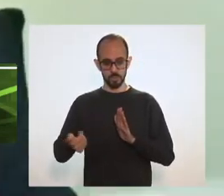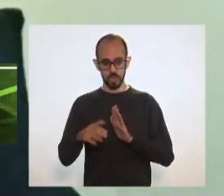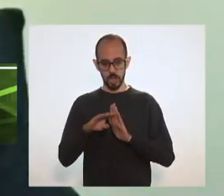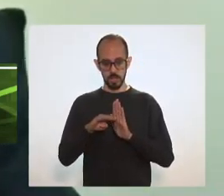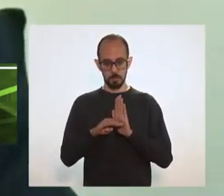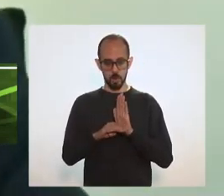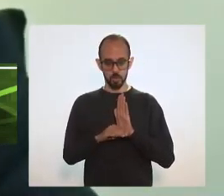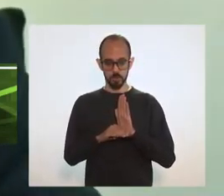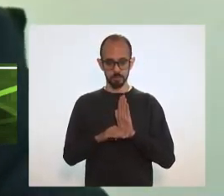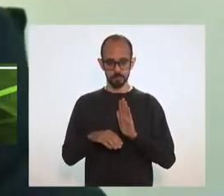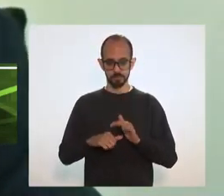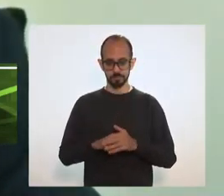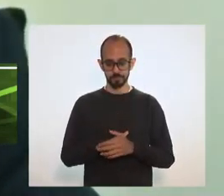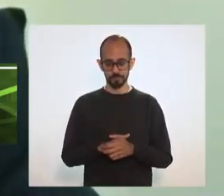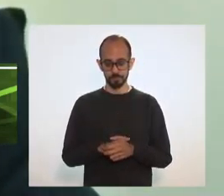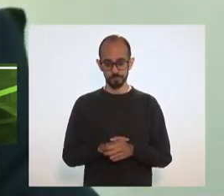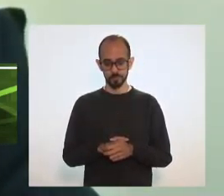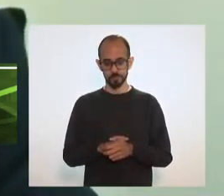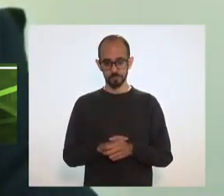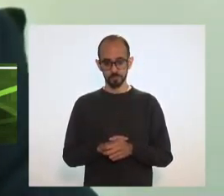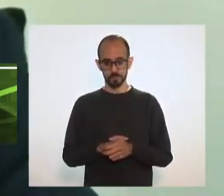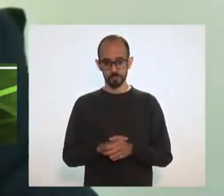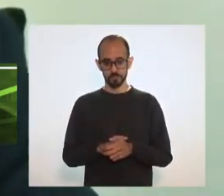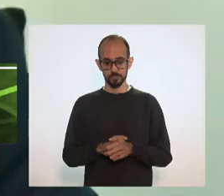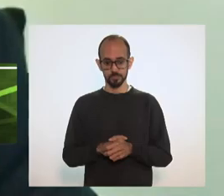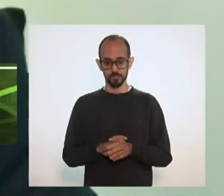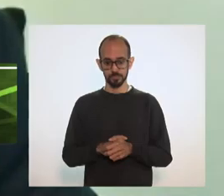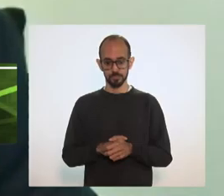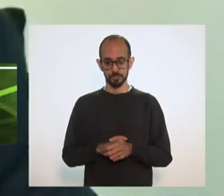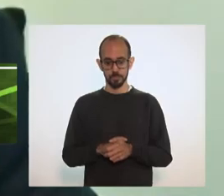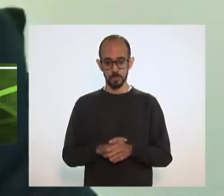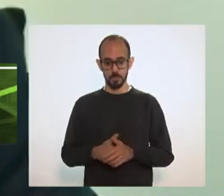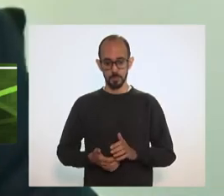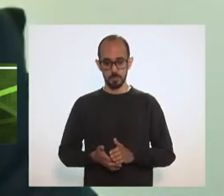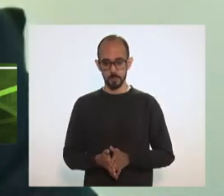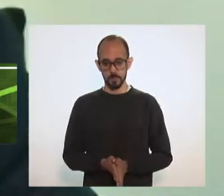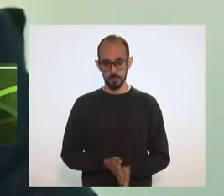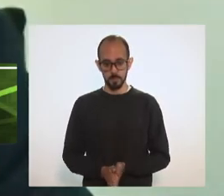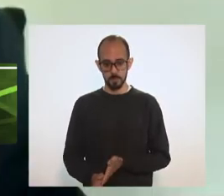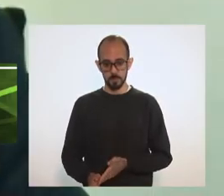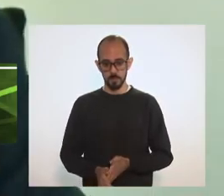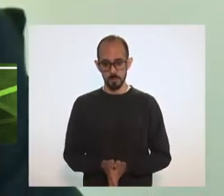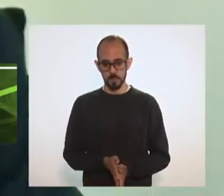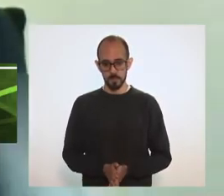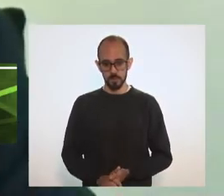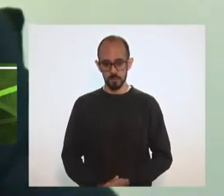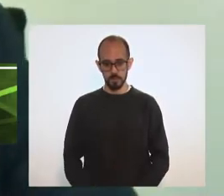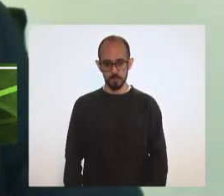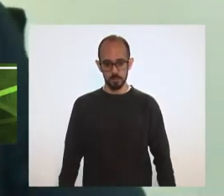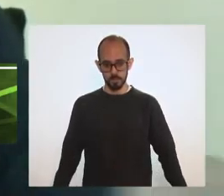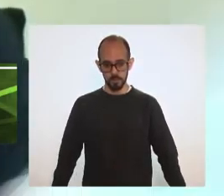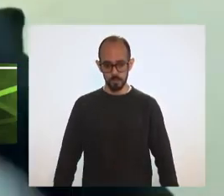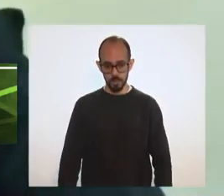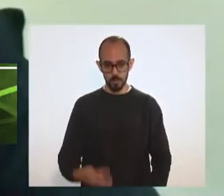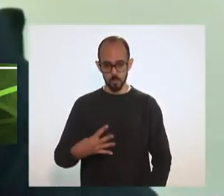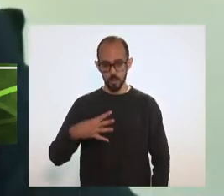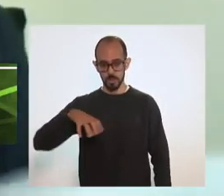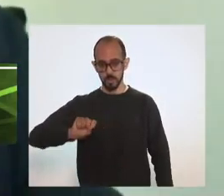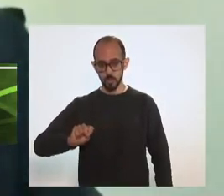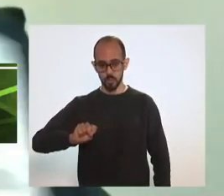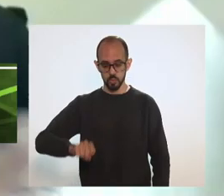pelo amplo diálogo que temos, eu quero voltar a conversar com ela sobre esse assunto. Ela me fez um pedido, eu vou retirar de pauta para voltarmos a